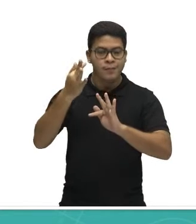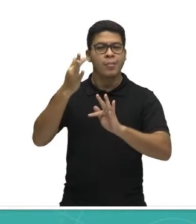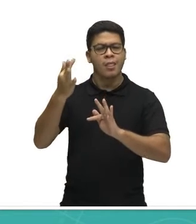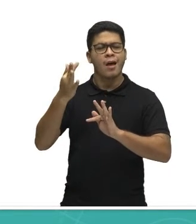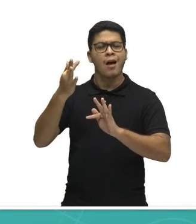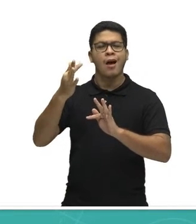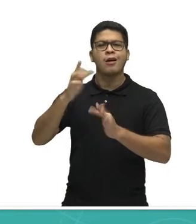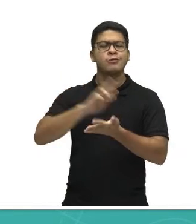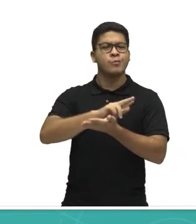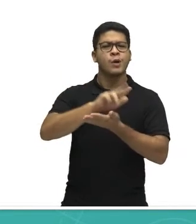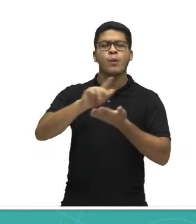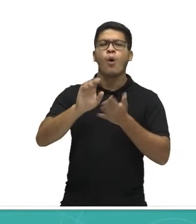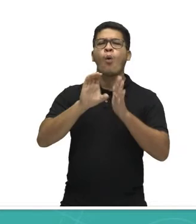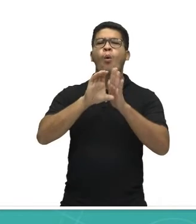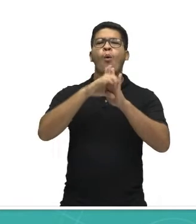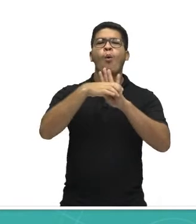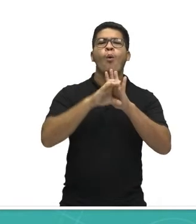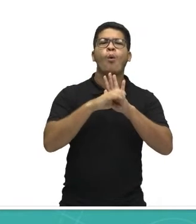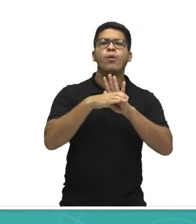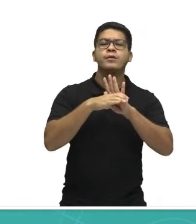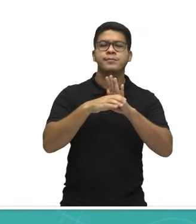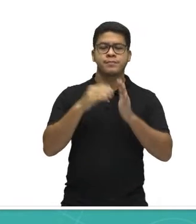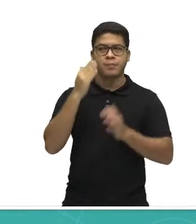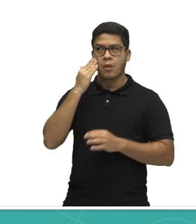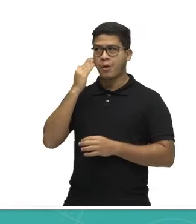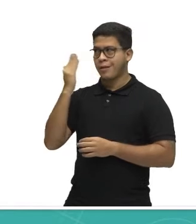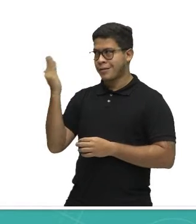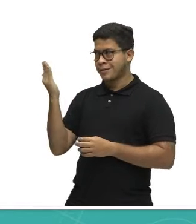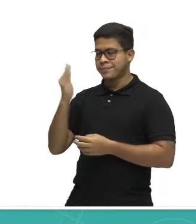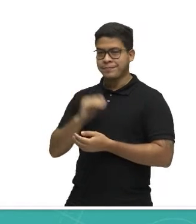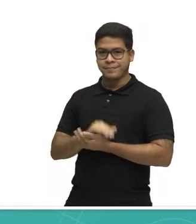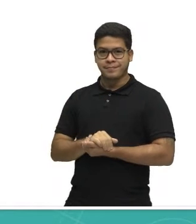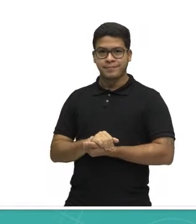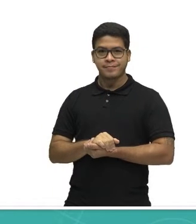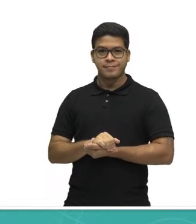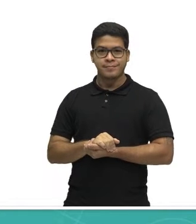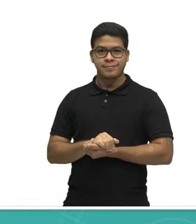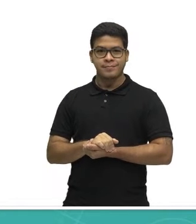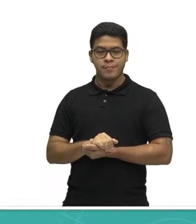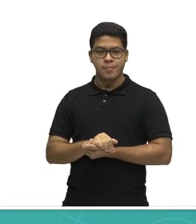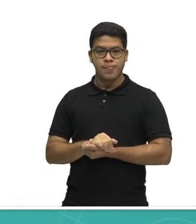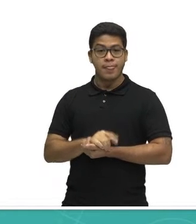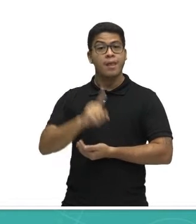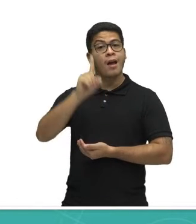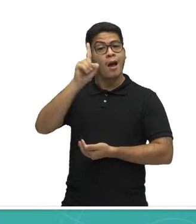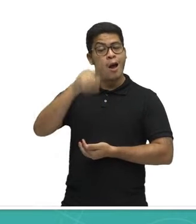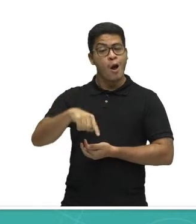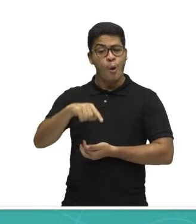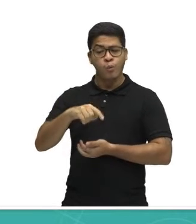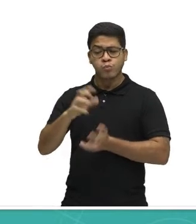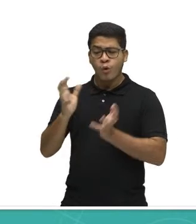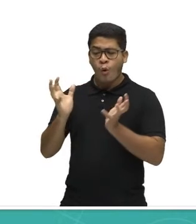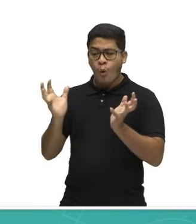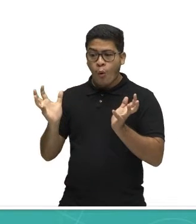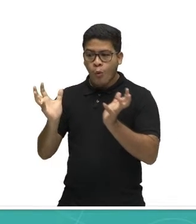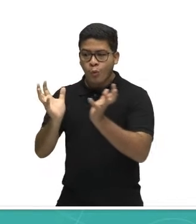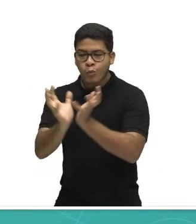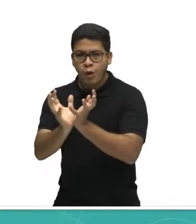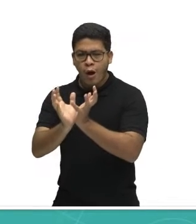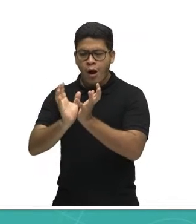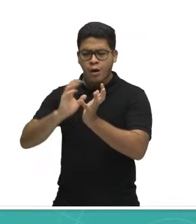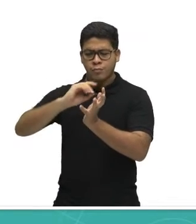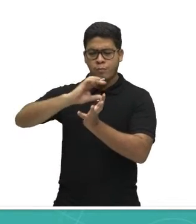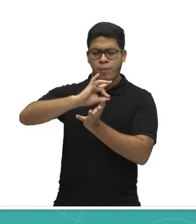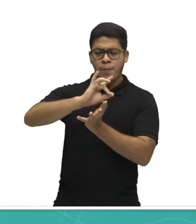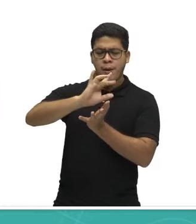ao conceito. O que vem ser o folclore? Bem, o folclore é o conjunto das criações de uma